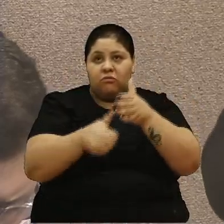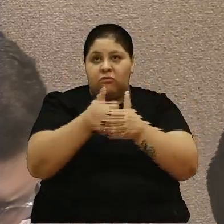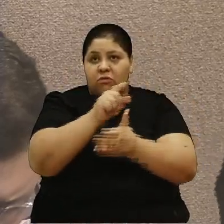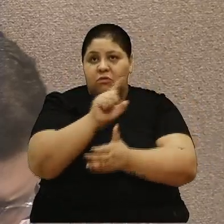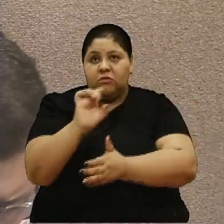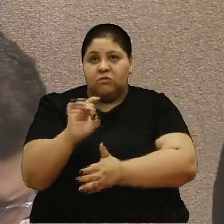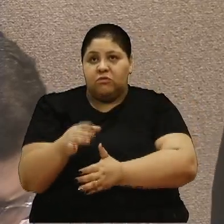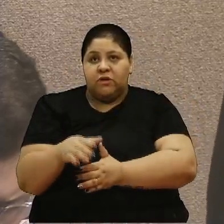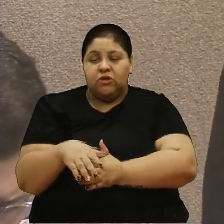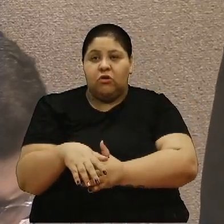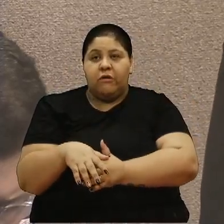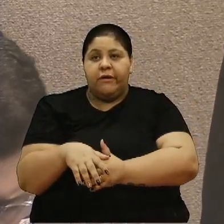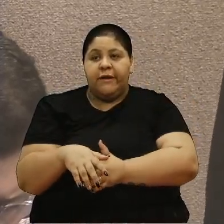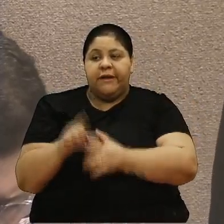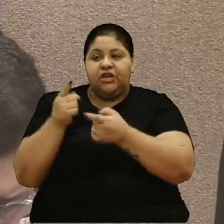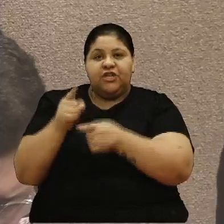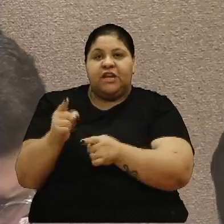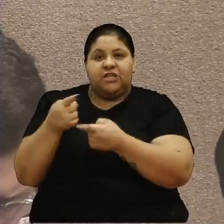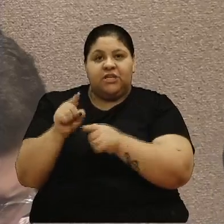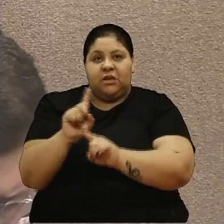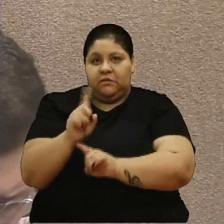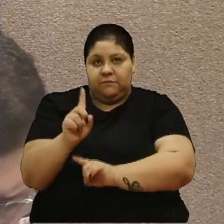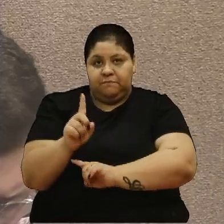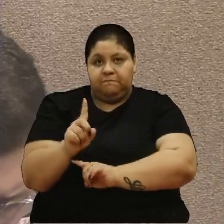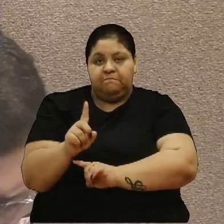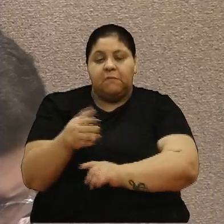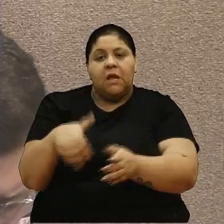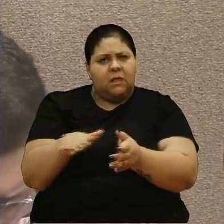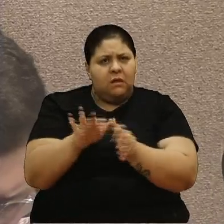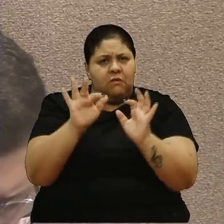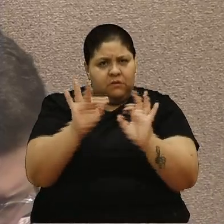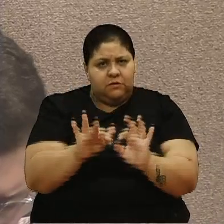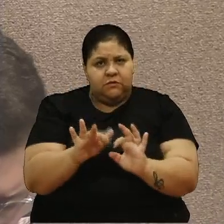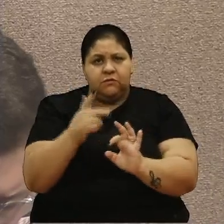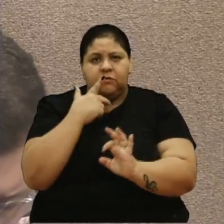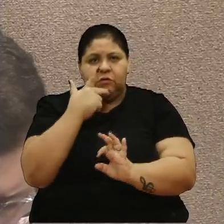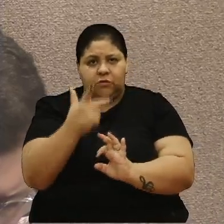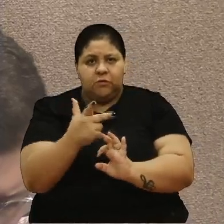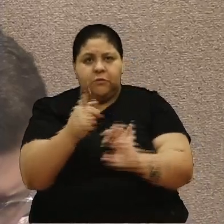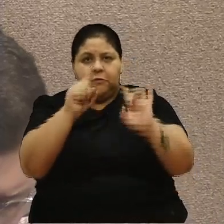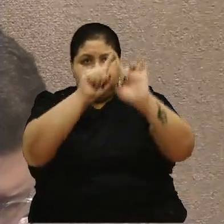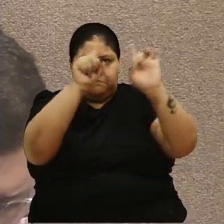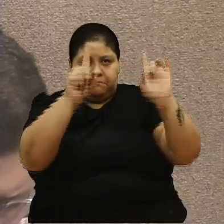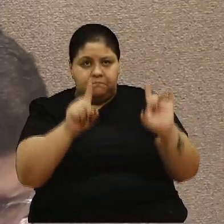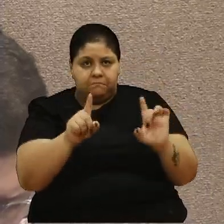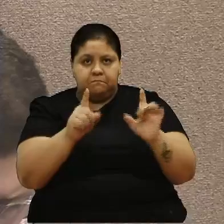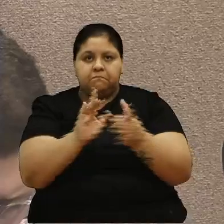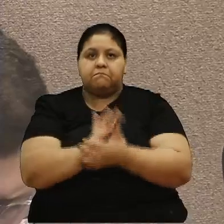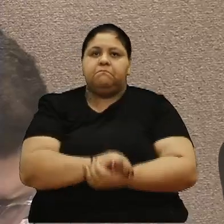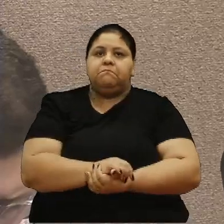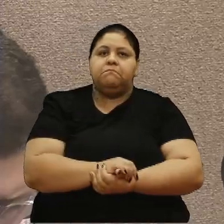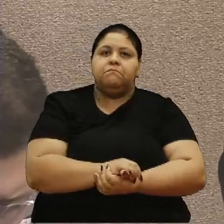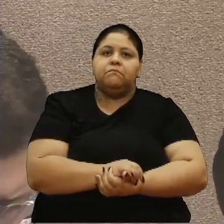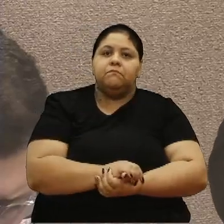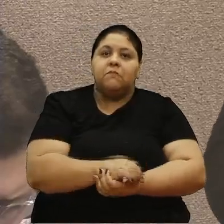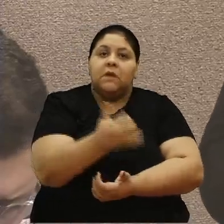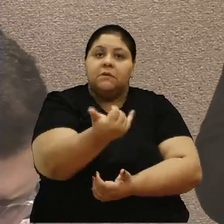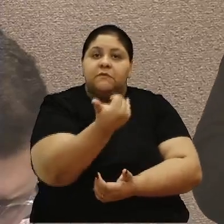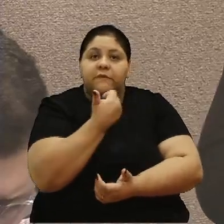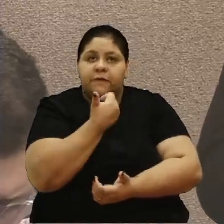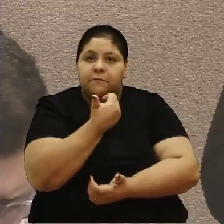só atirar pedra. Fiquei até o final, fui falar com os pilotos e eles